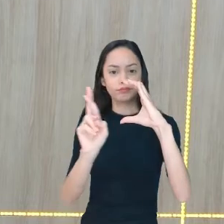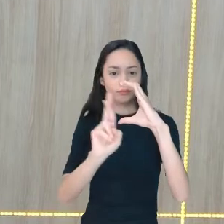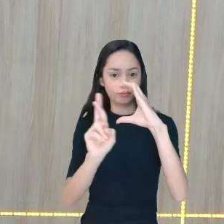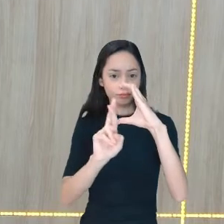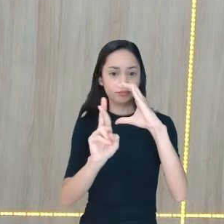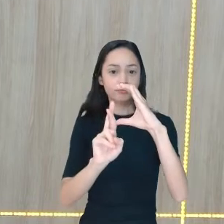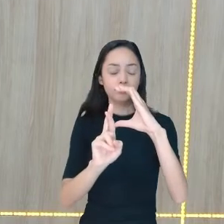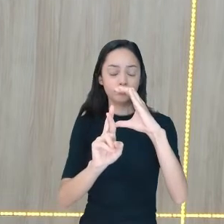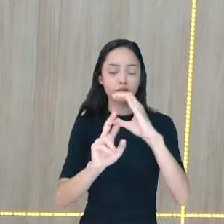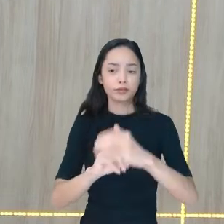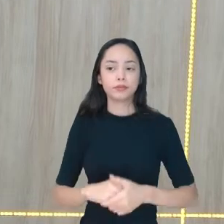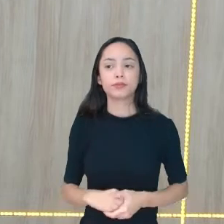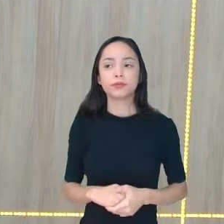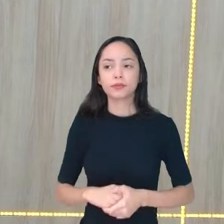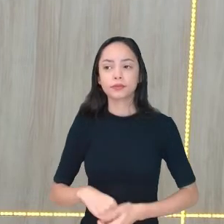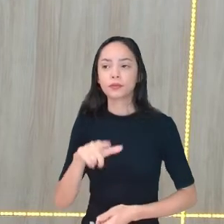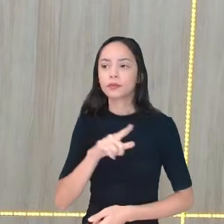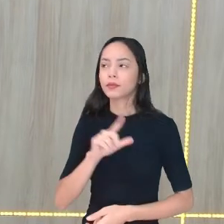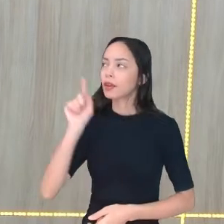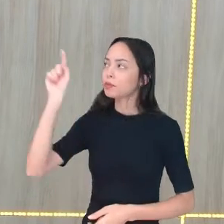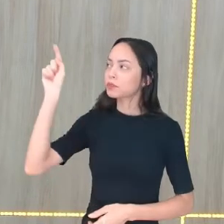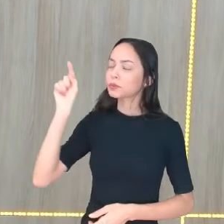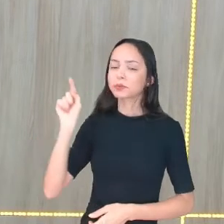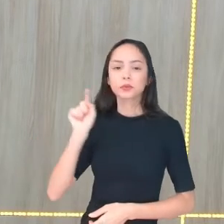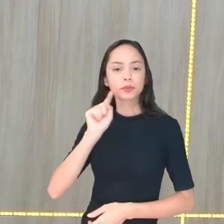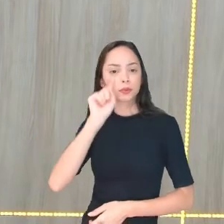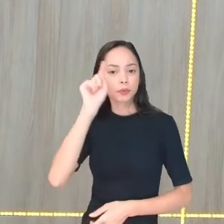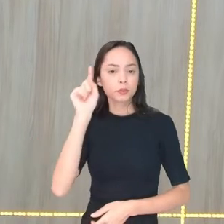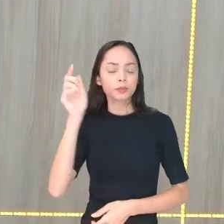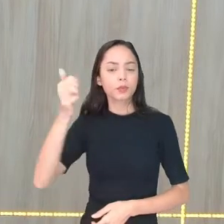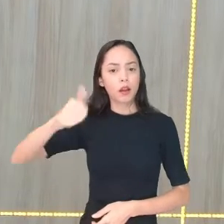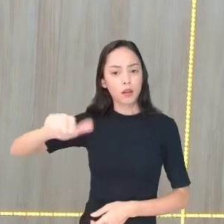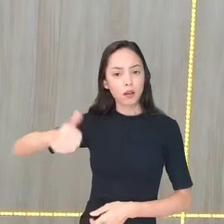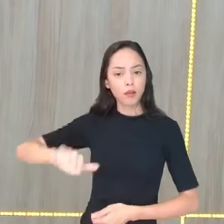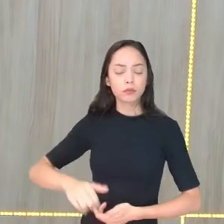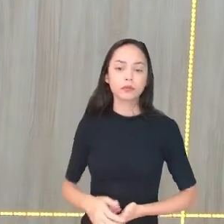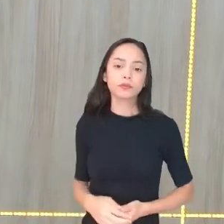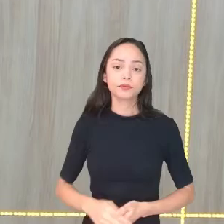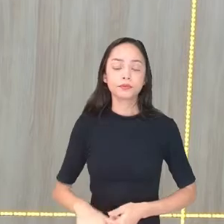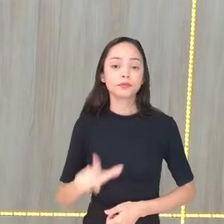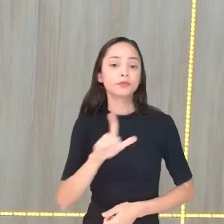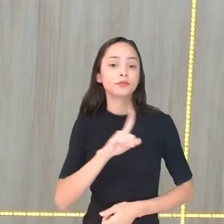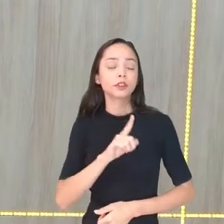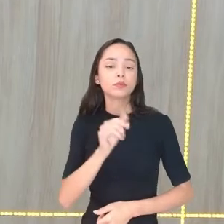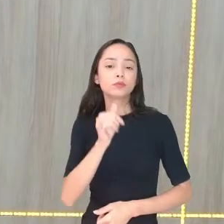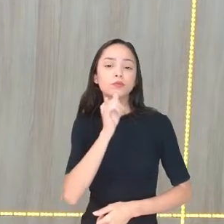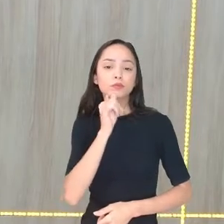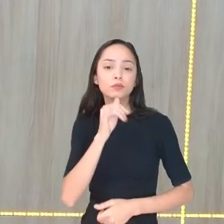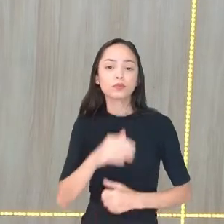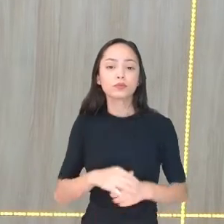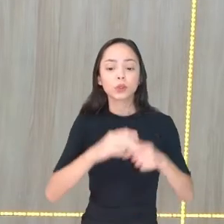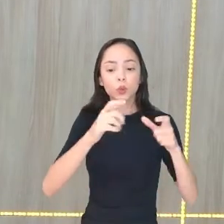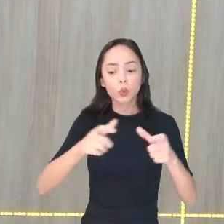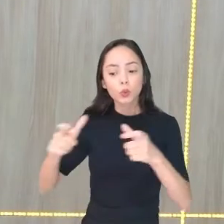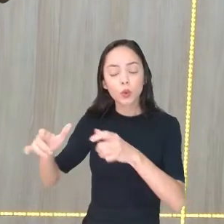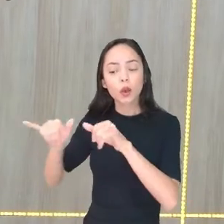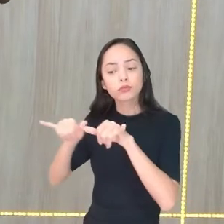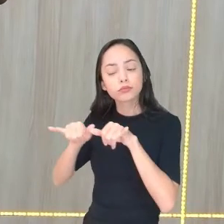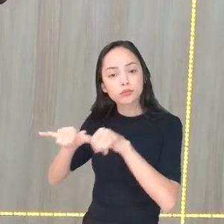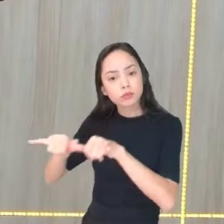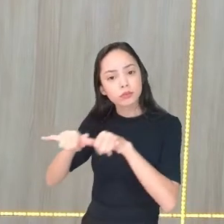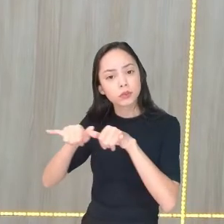o valor. E aí a gente vai analisando isso aqui. Então, a presença de serviços de